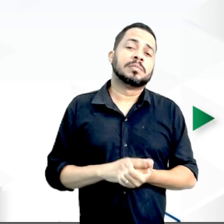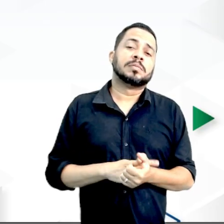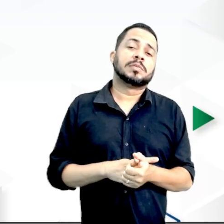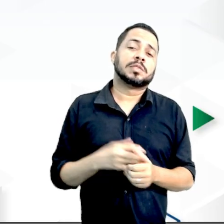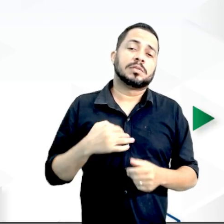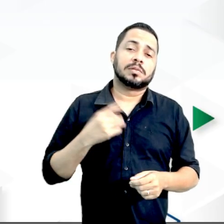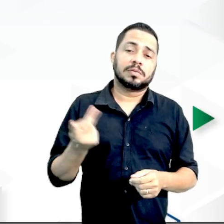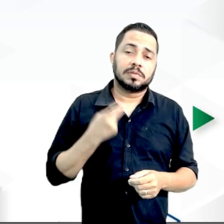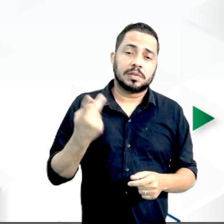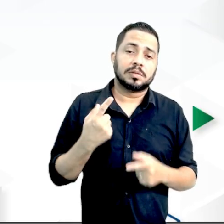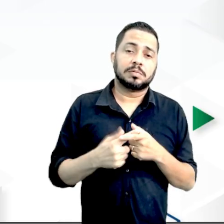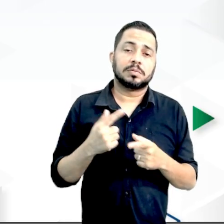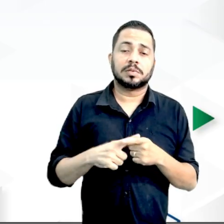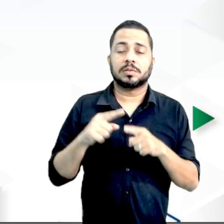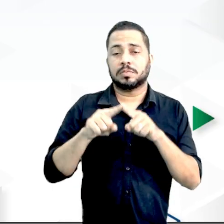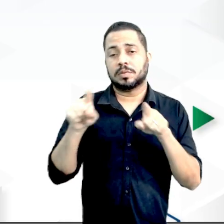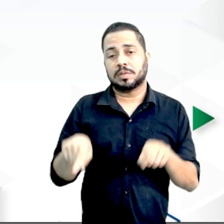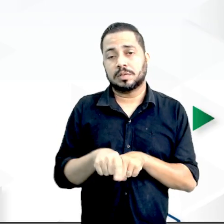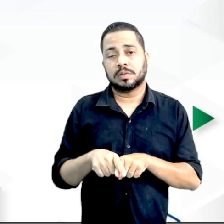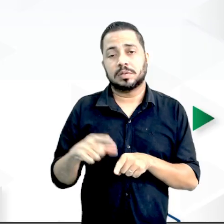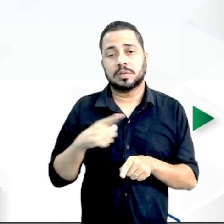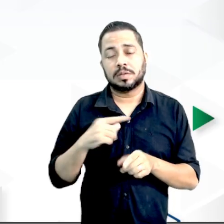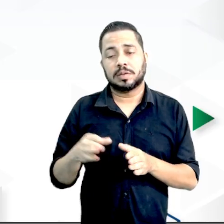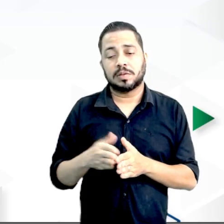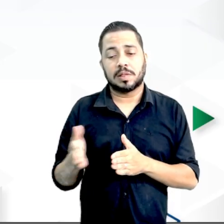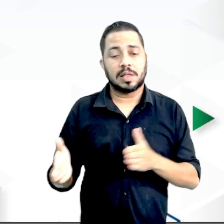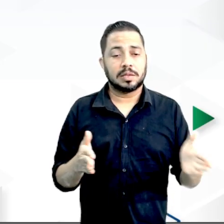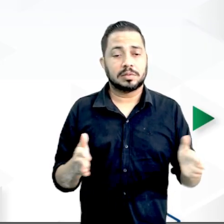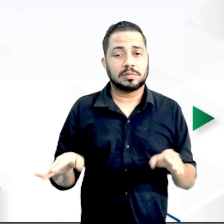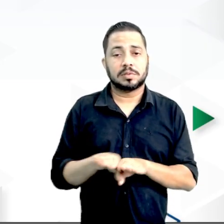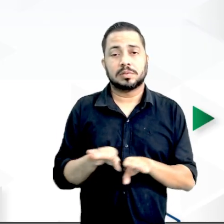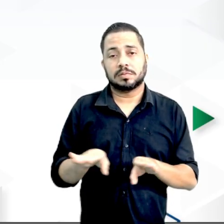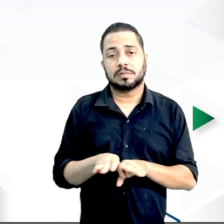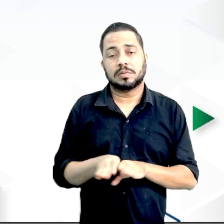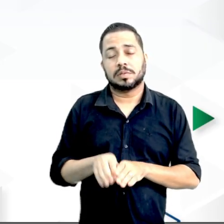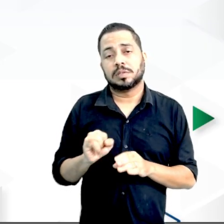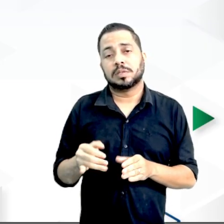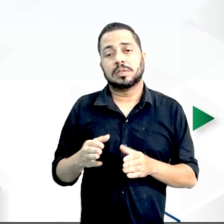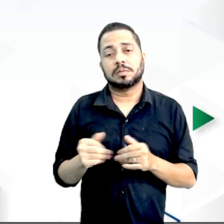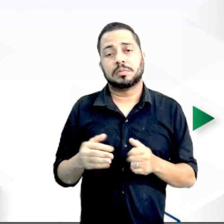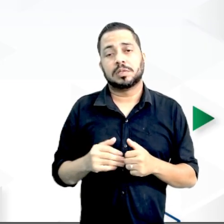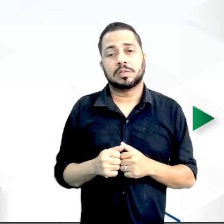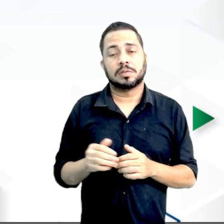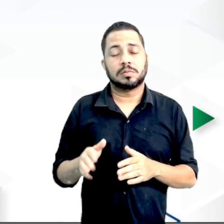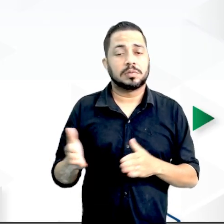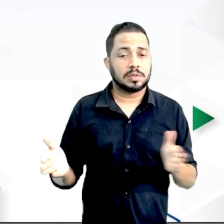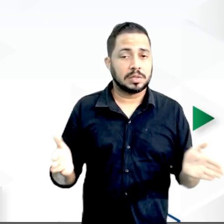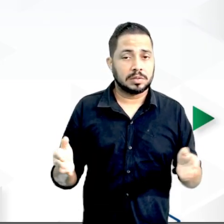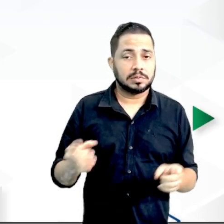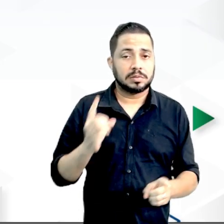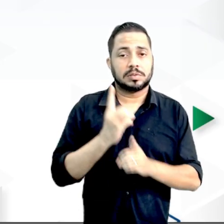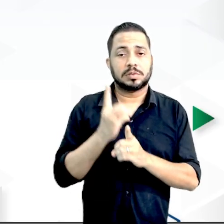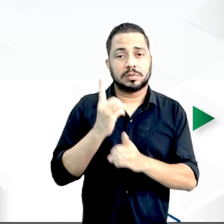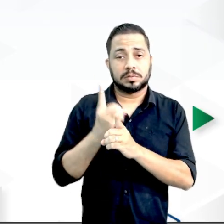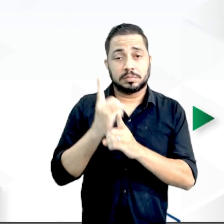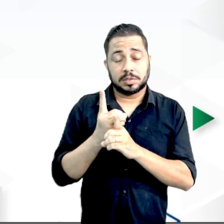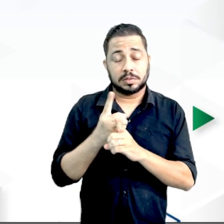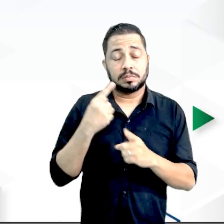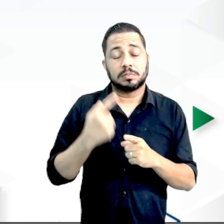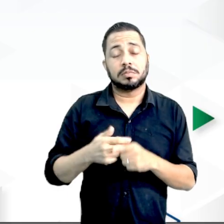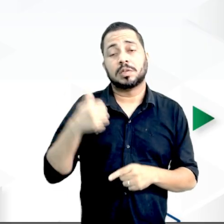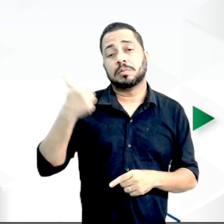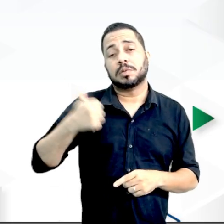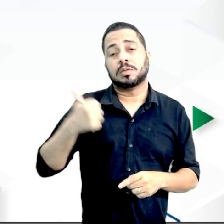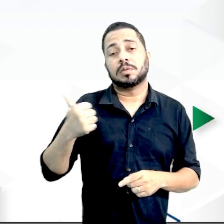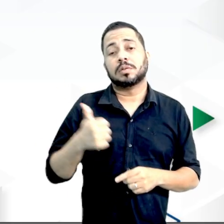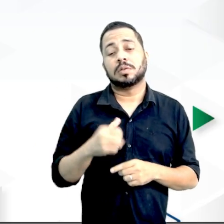Vou te falar porque um quadrado tem os seus lados iguais. Mas, se ele está pedindo os lados, vamos descobrir junto com ele. Primeiro,